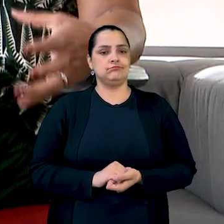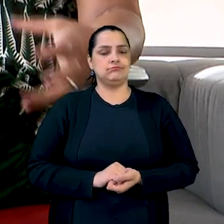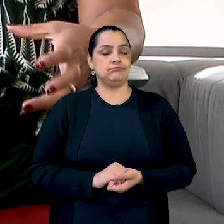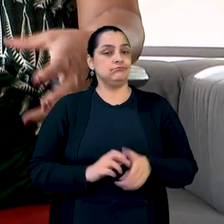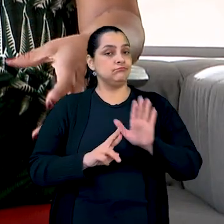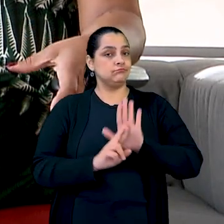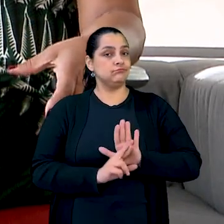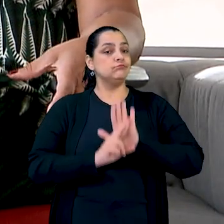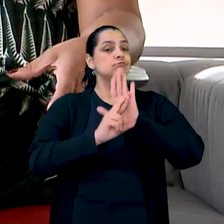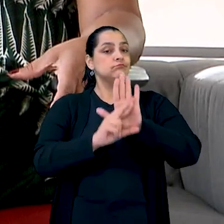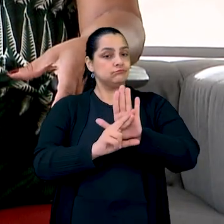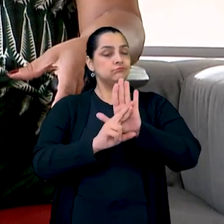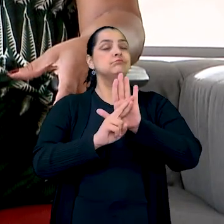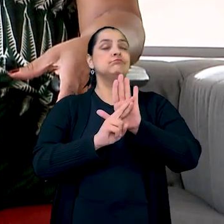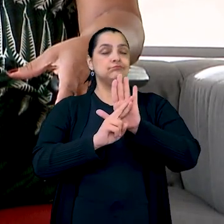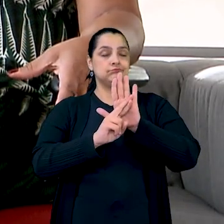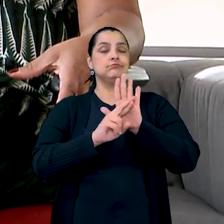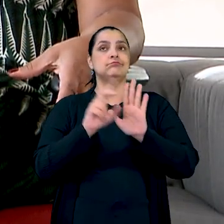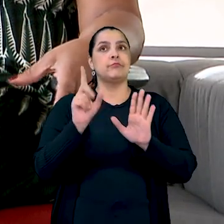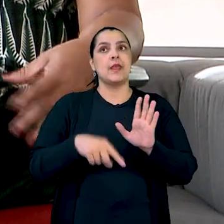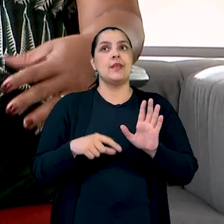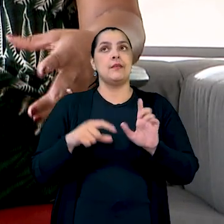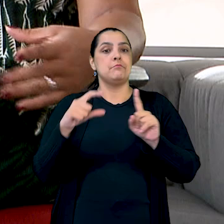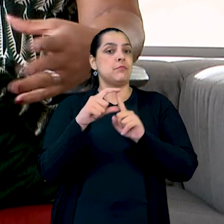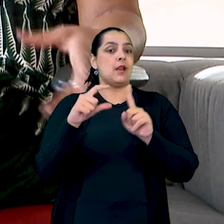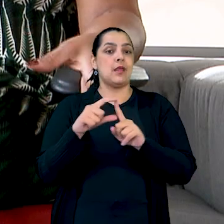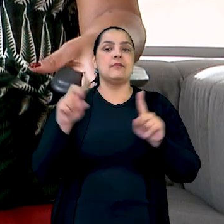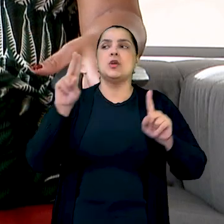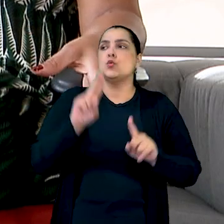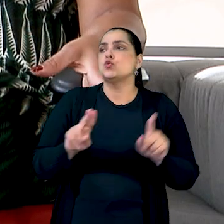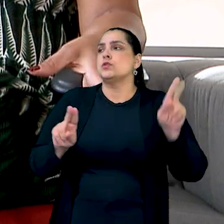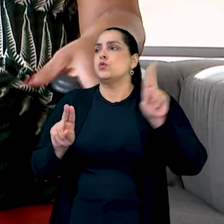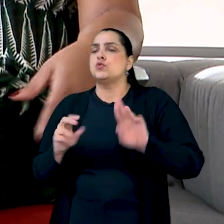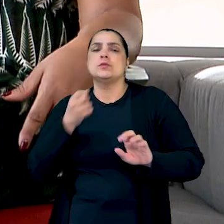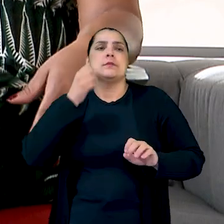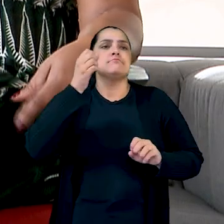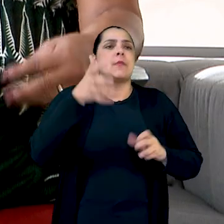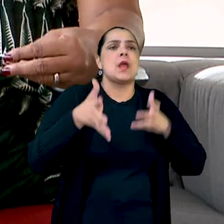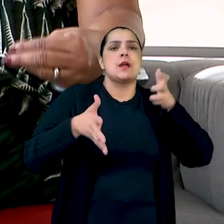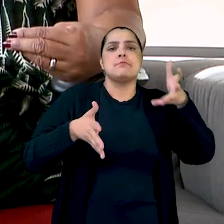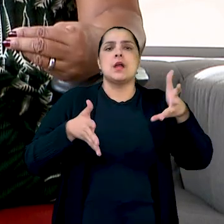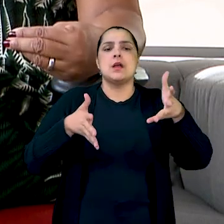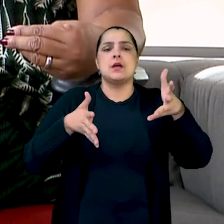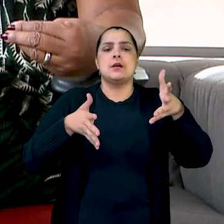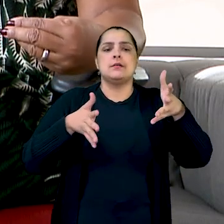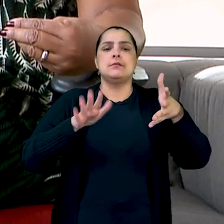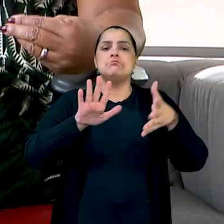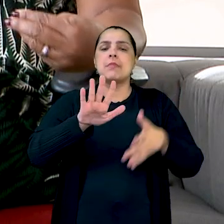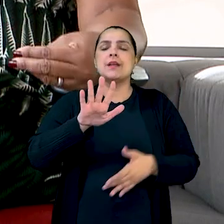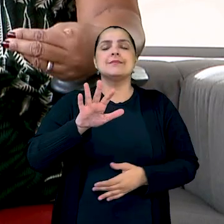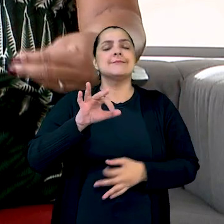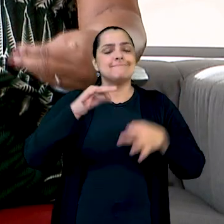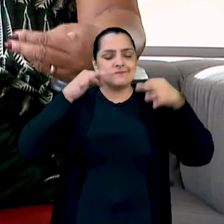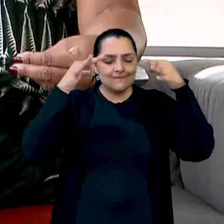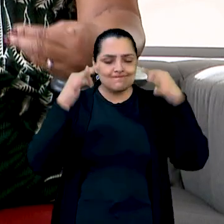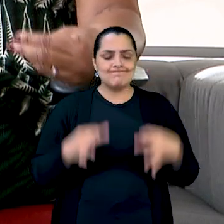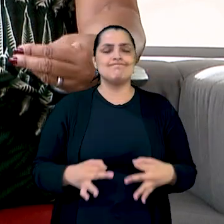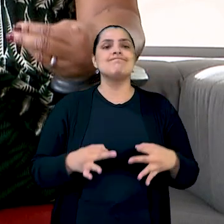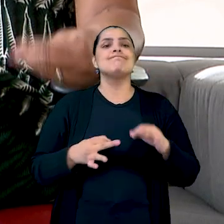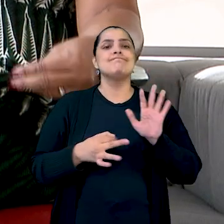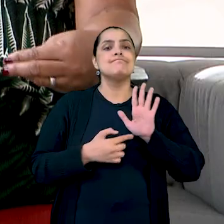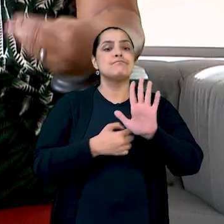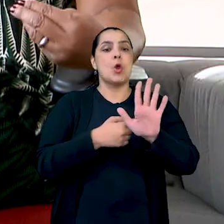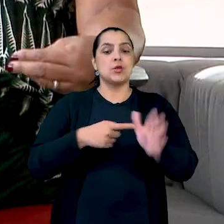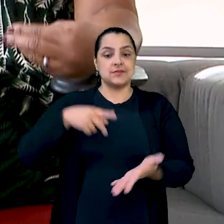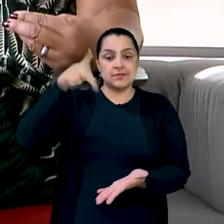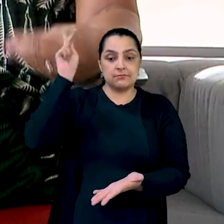Essa representatividade, né, é uma palavra que a gente usa muito, mas que é impressionante como